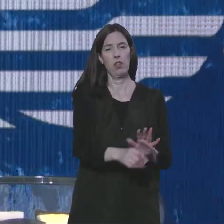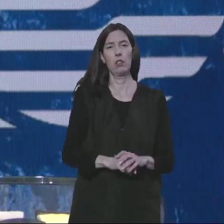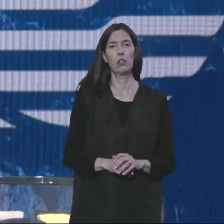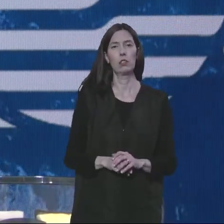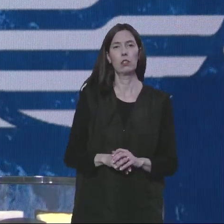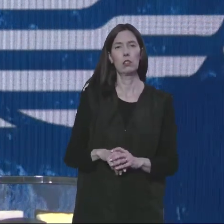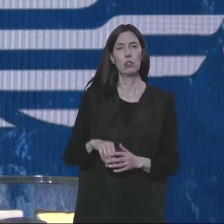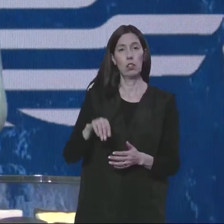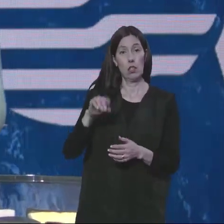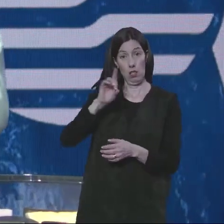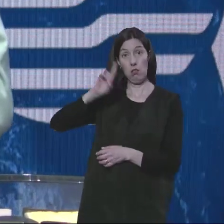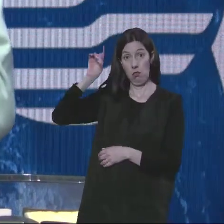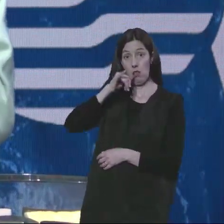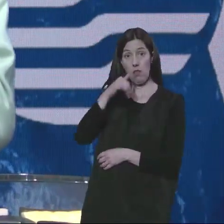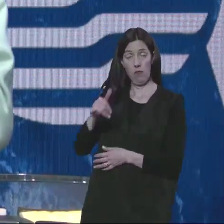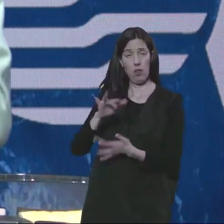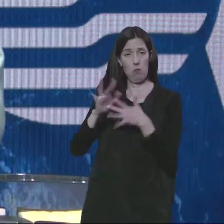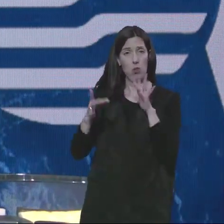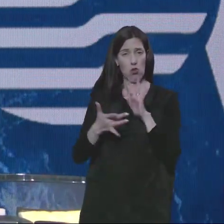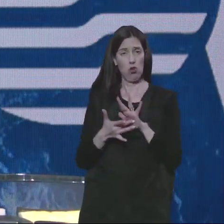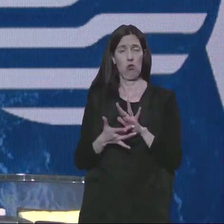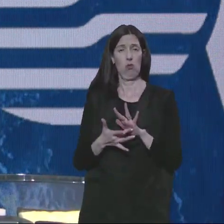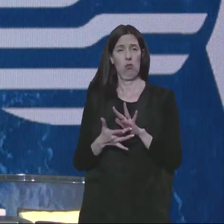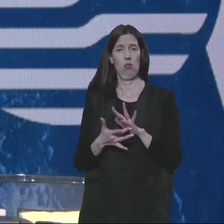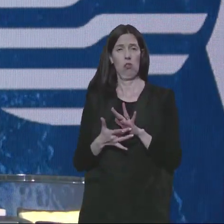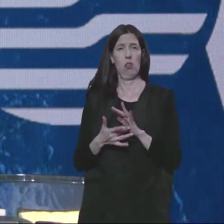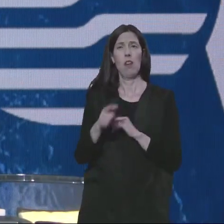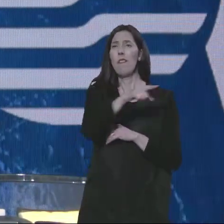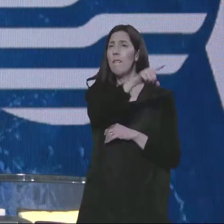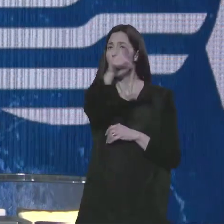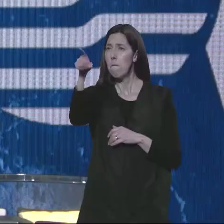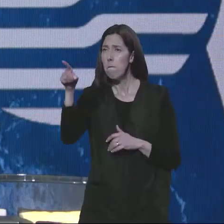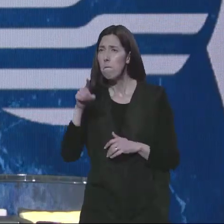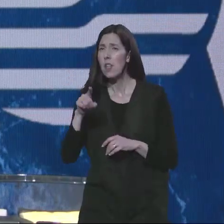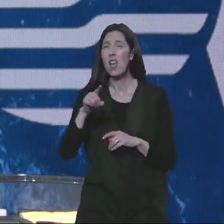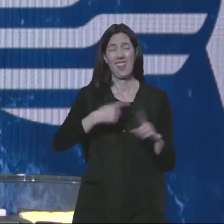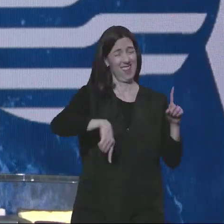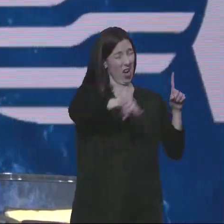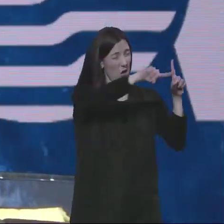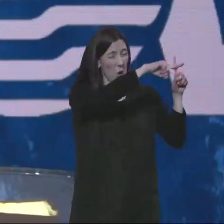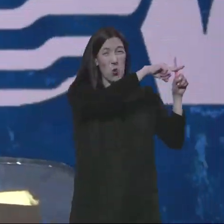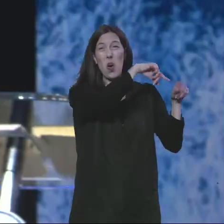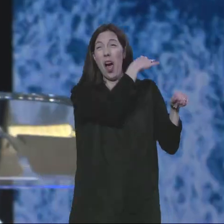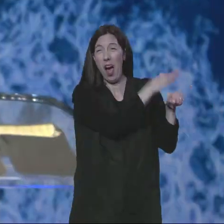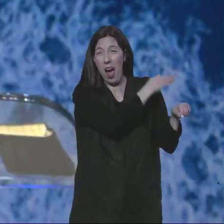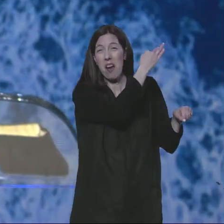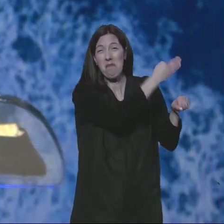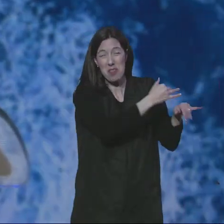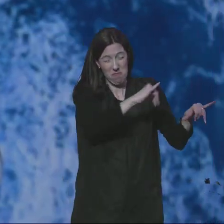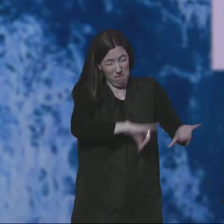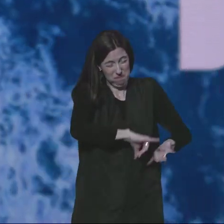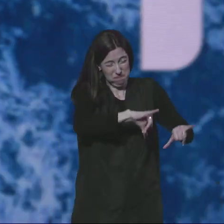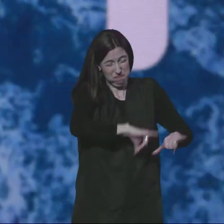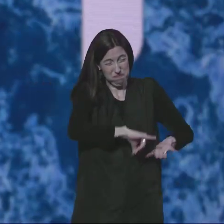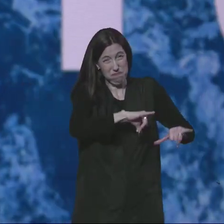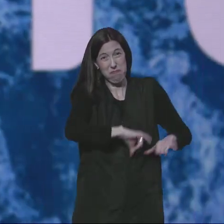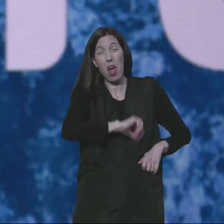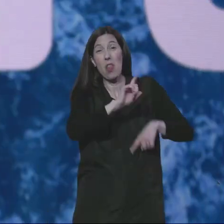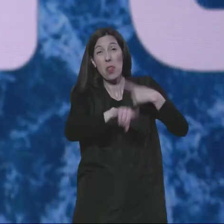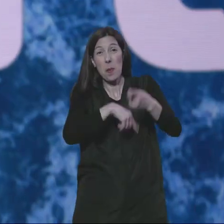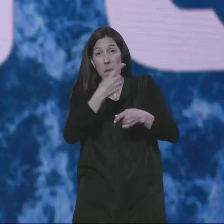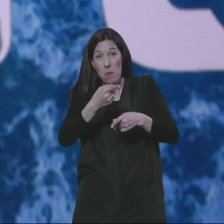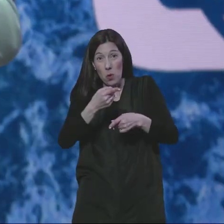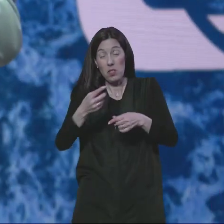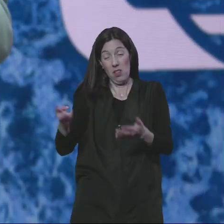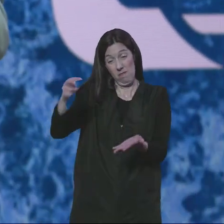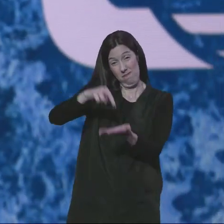para Jesus. A sua recompensa, depois que, de passar pela cruz e de ressuscitar, vai ser